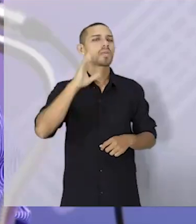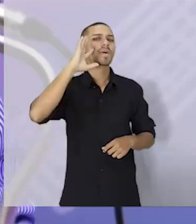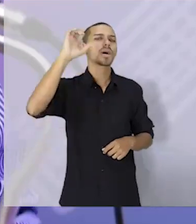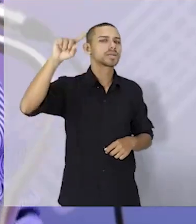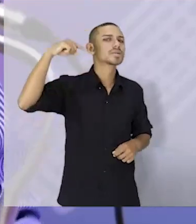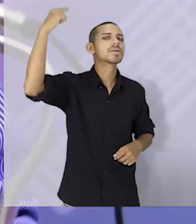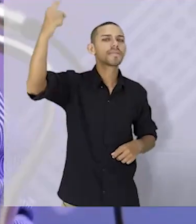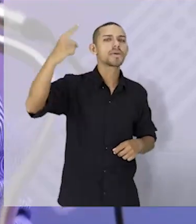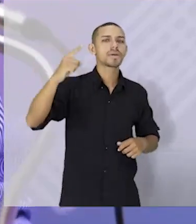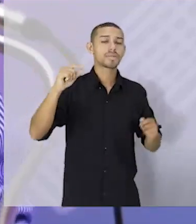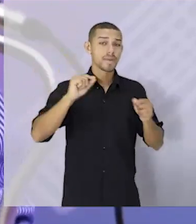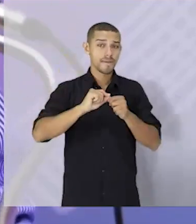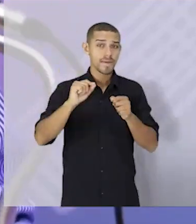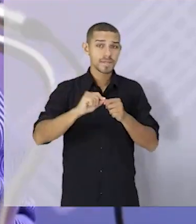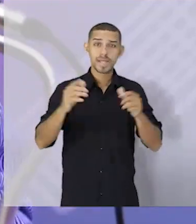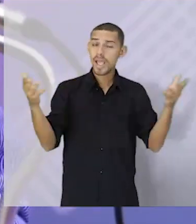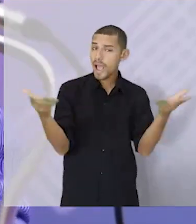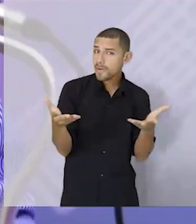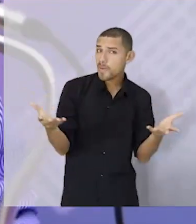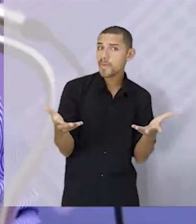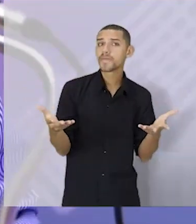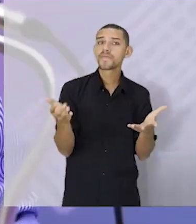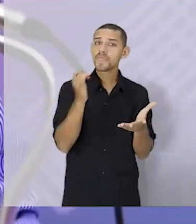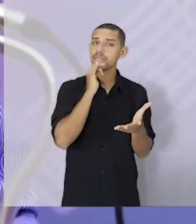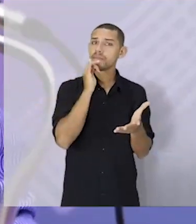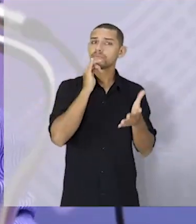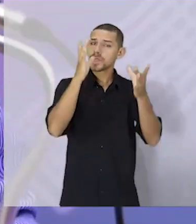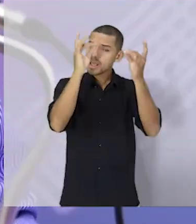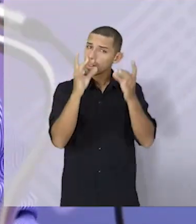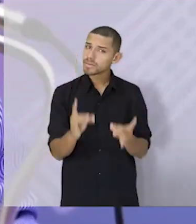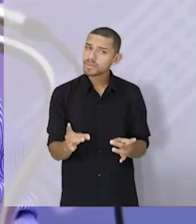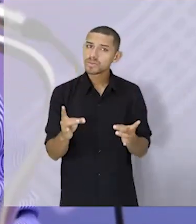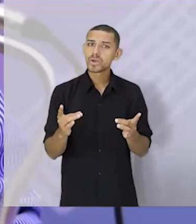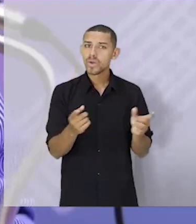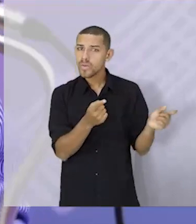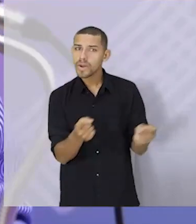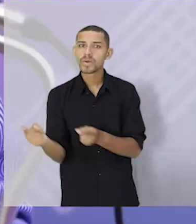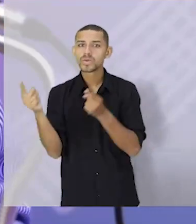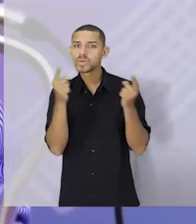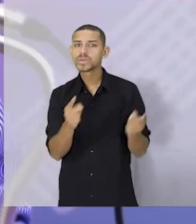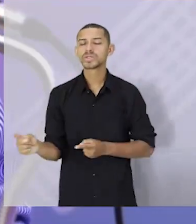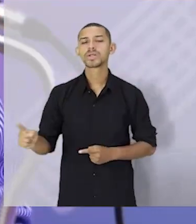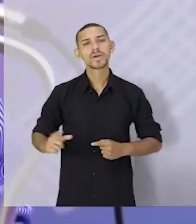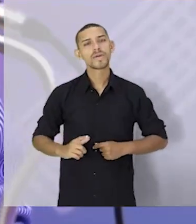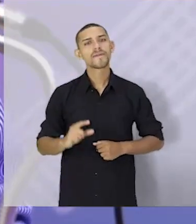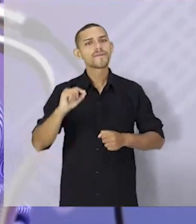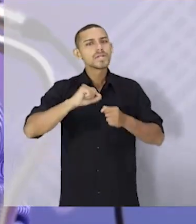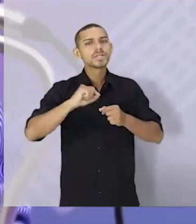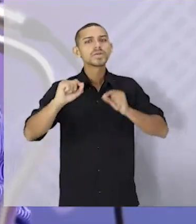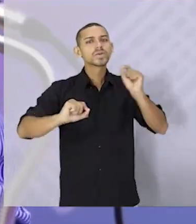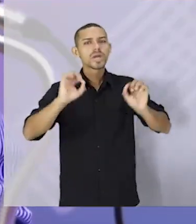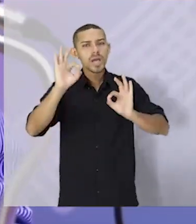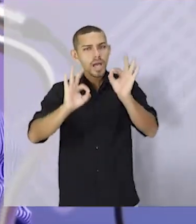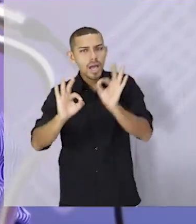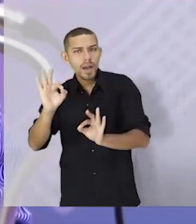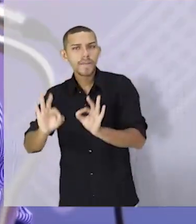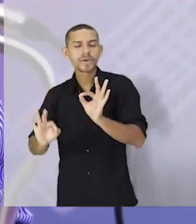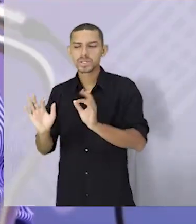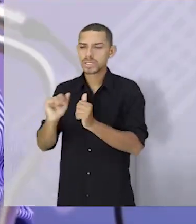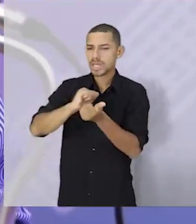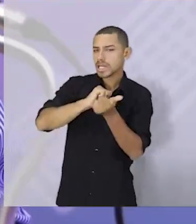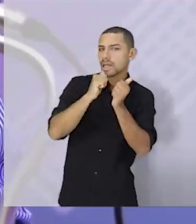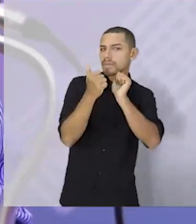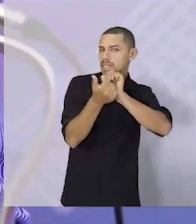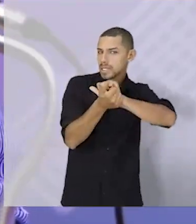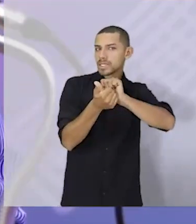você tem que fazer agora, também é estabelecer uma rotina para isso. E assim você vai o quê? Vai se modelando, vai se adaptando,